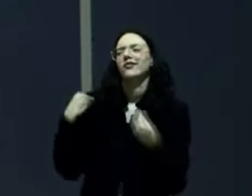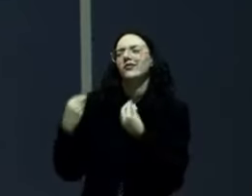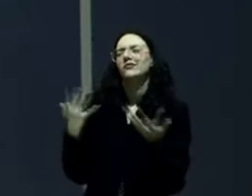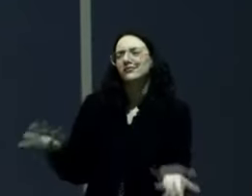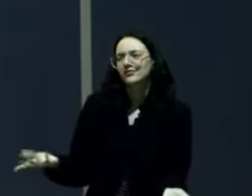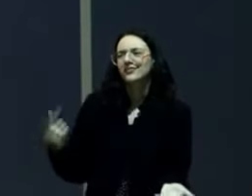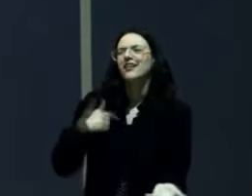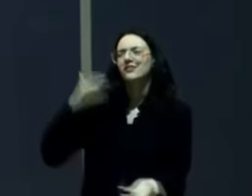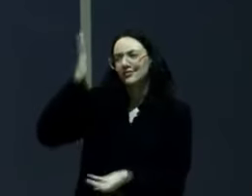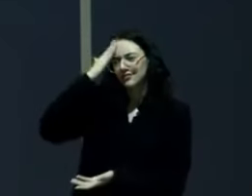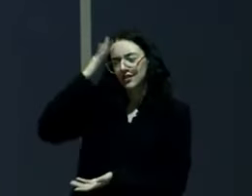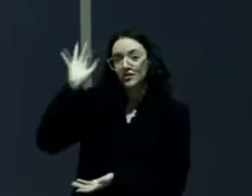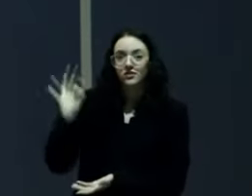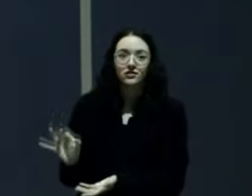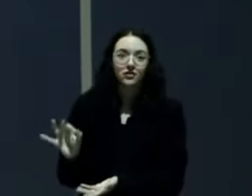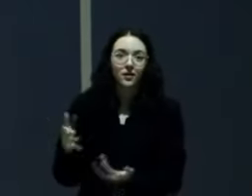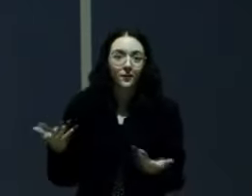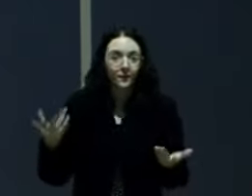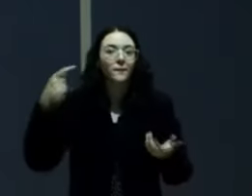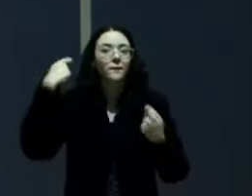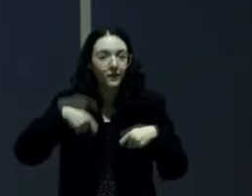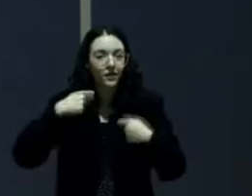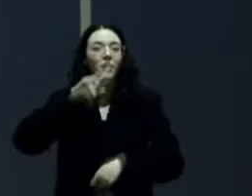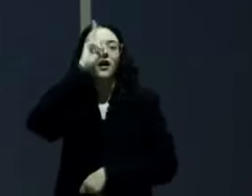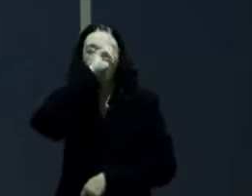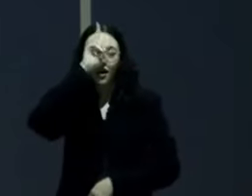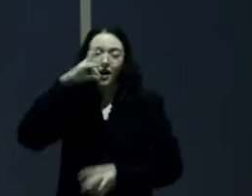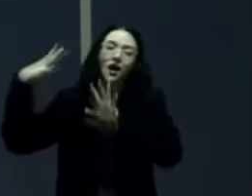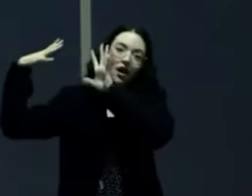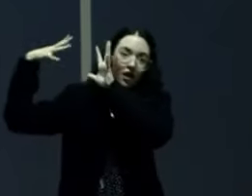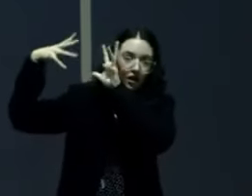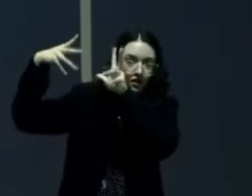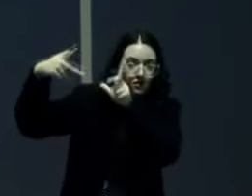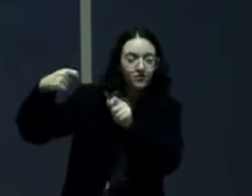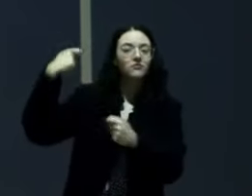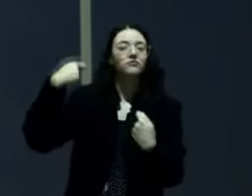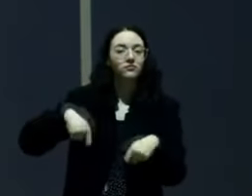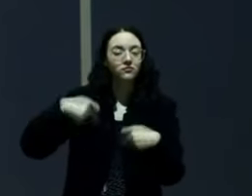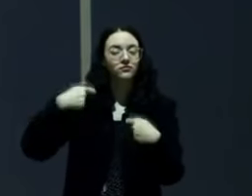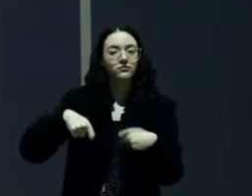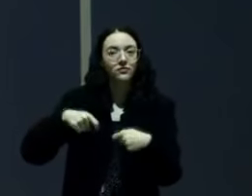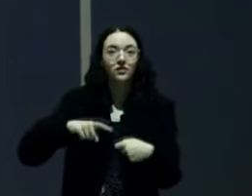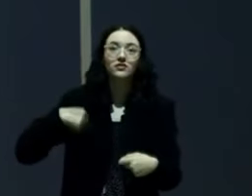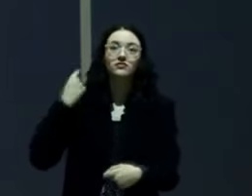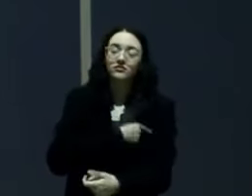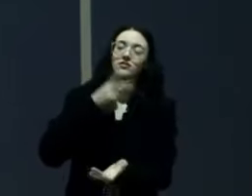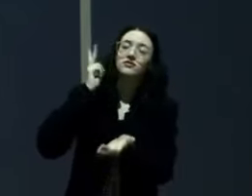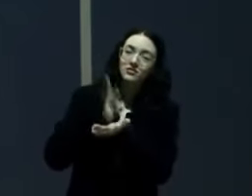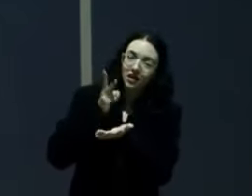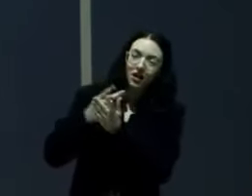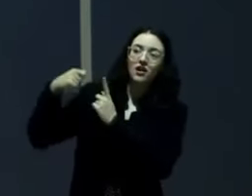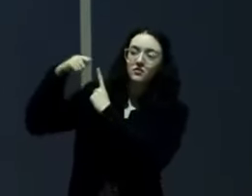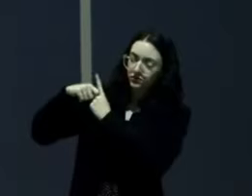dito, relembrado nas nossas vidas. De tanto participar, de tanto fazer,